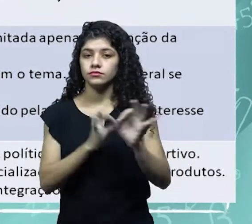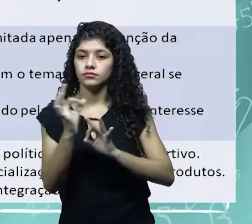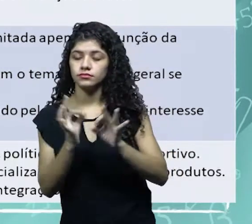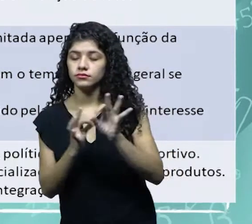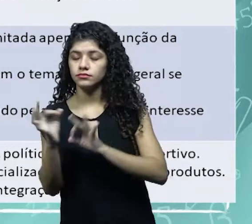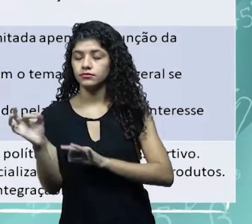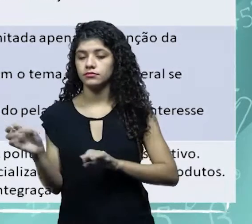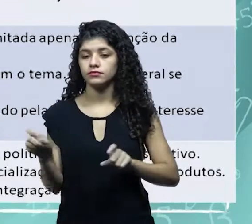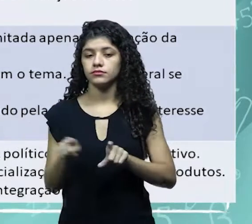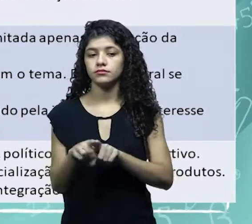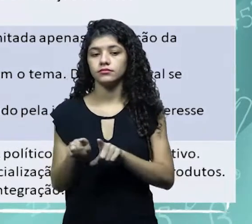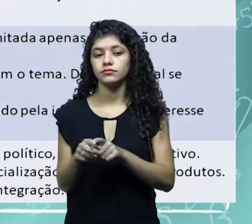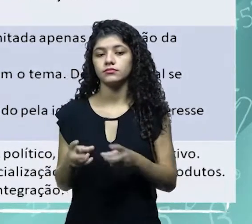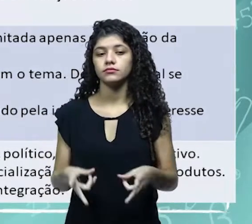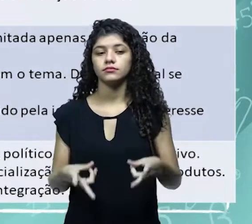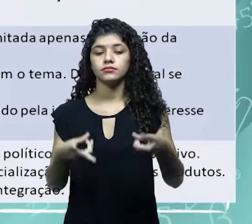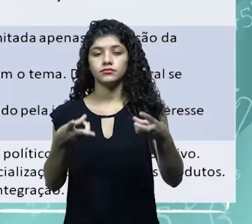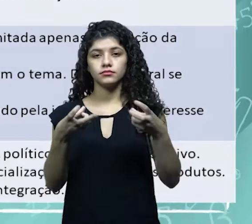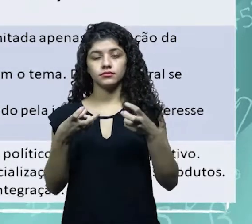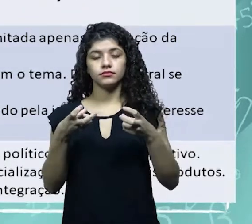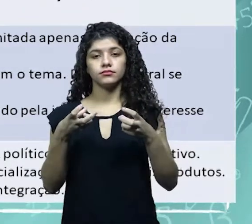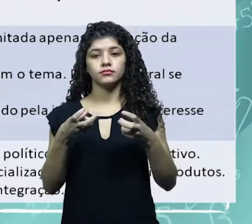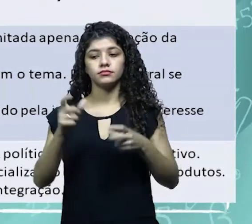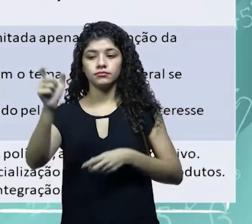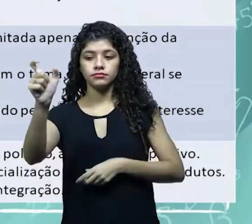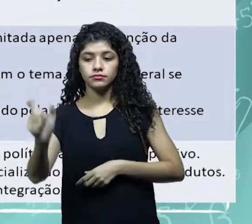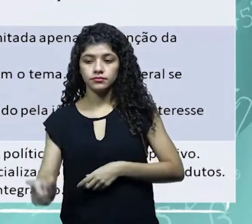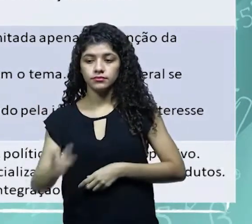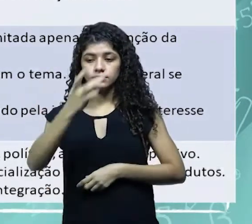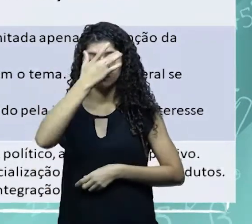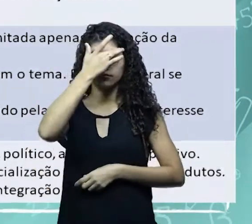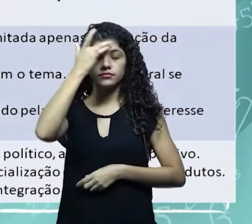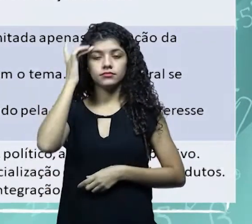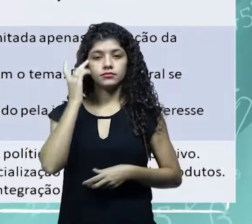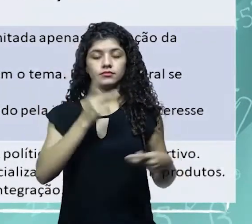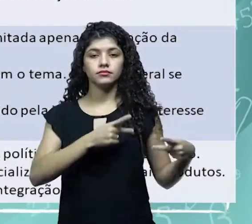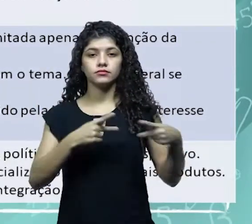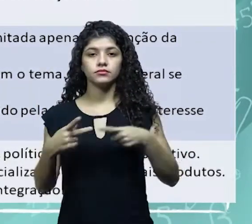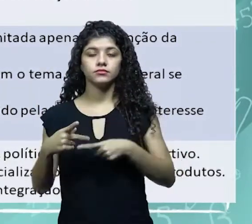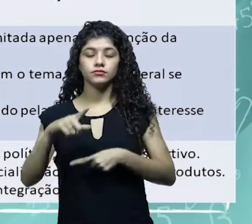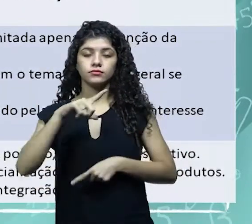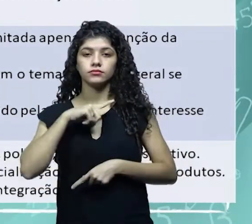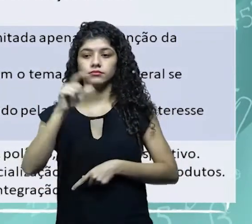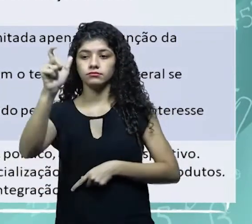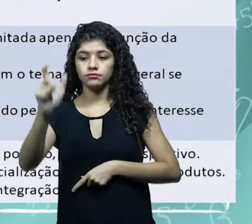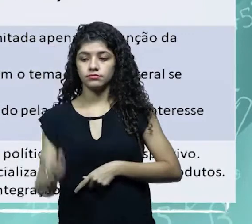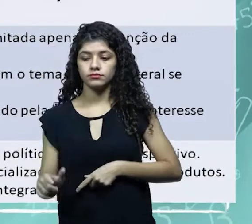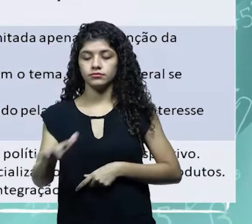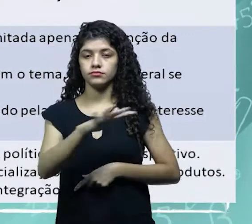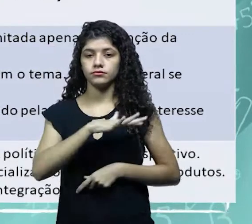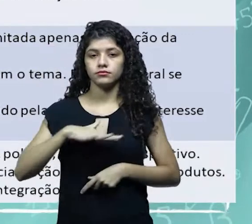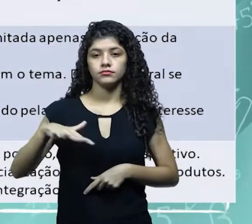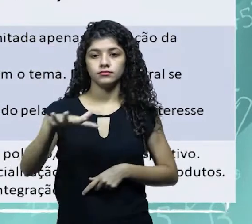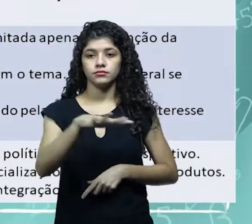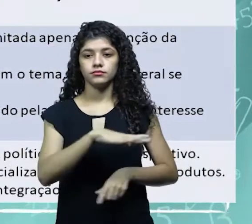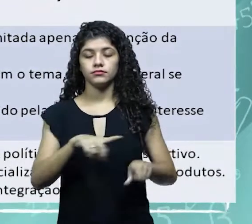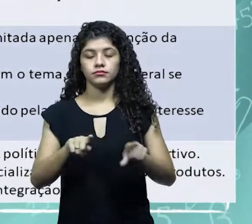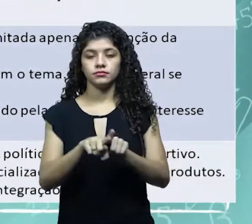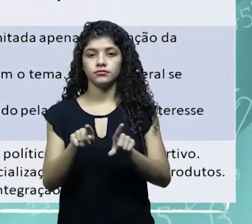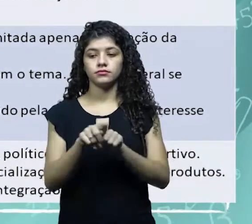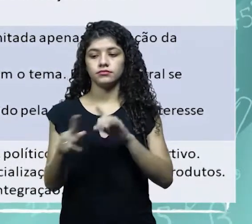porém ele é programado claro né além disso a gente precisa perceber o perfil do participante